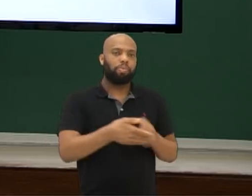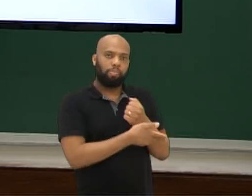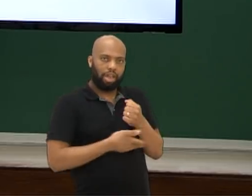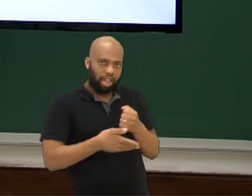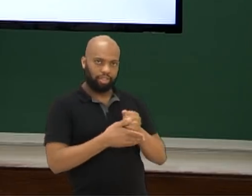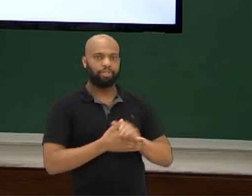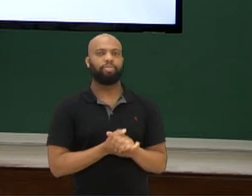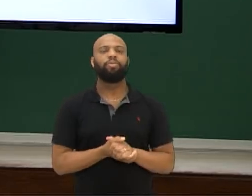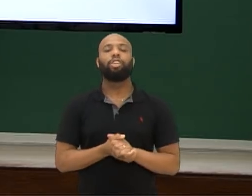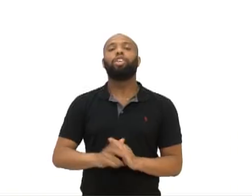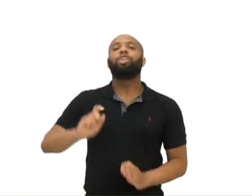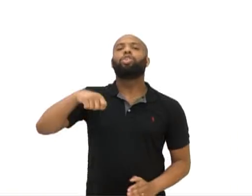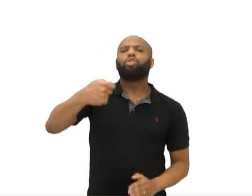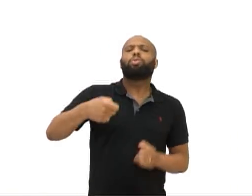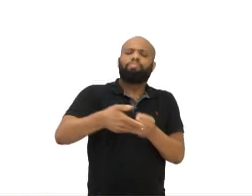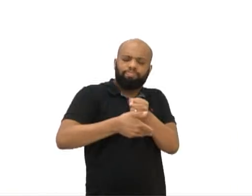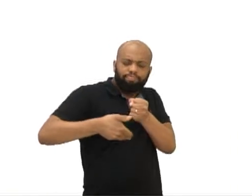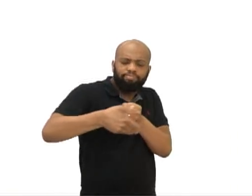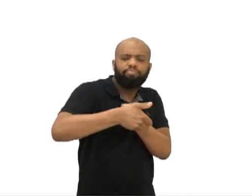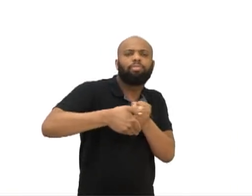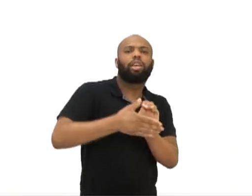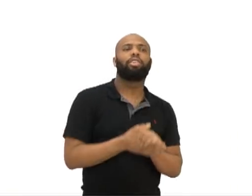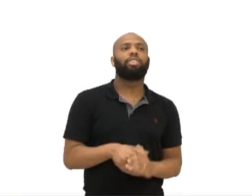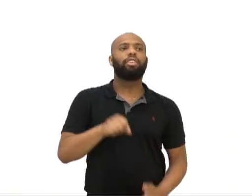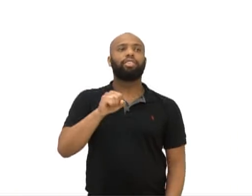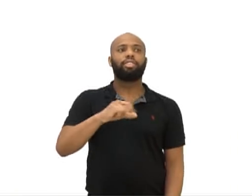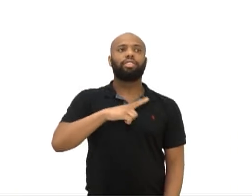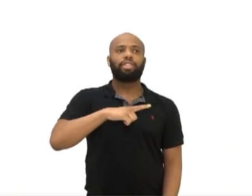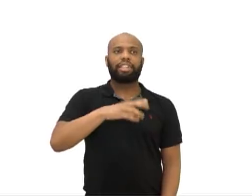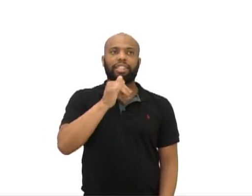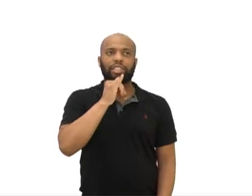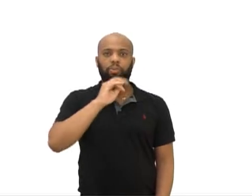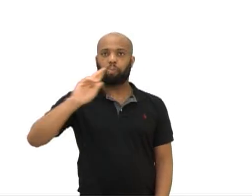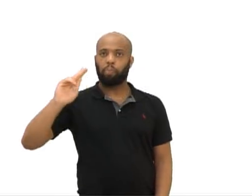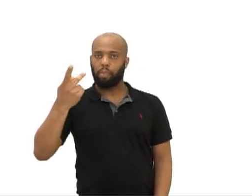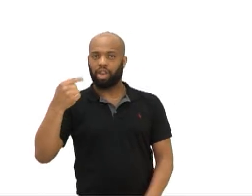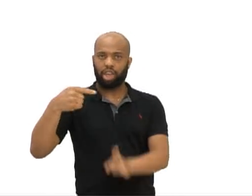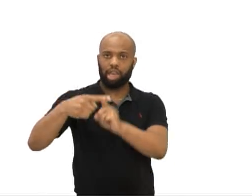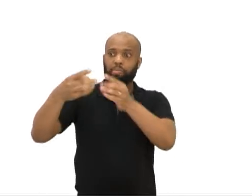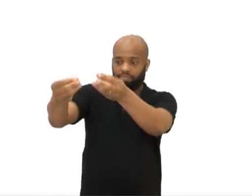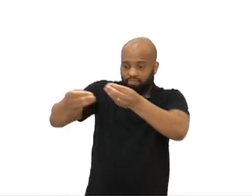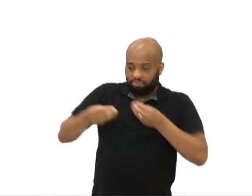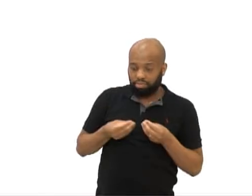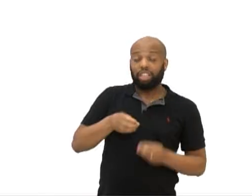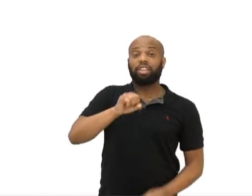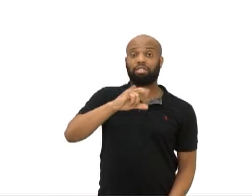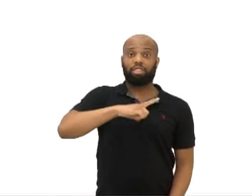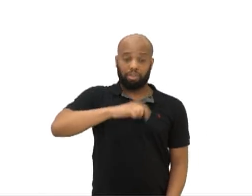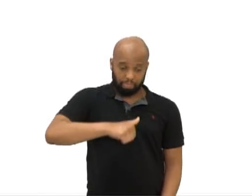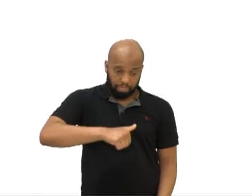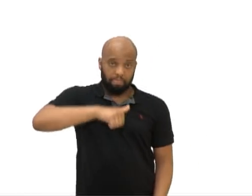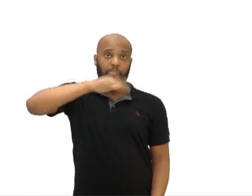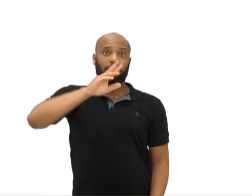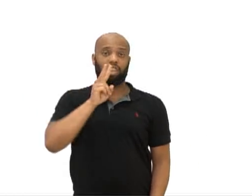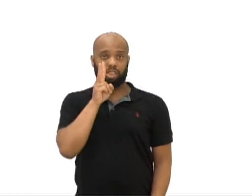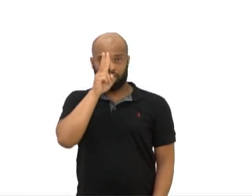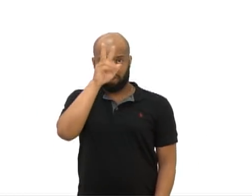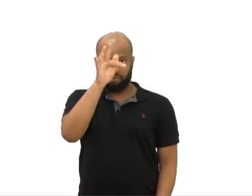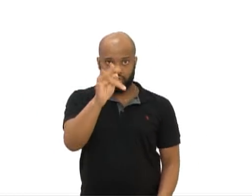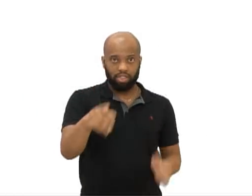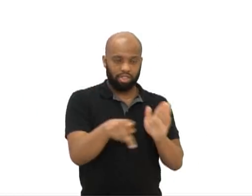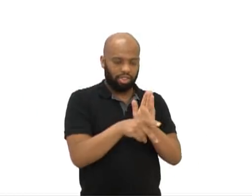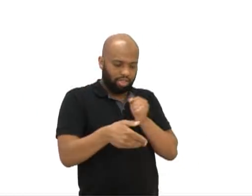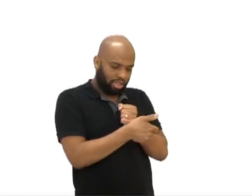né? Em questão à base, galera, quando ele recebe o próton, né? Quanto maior a força da